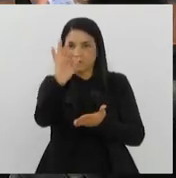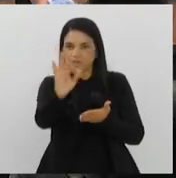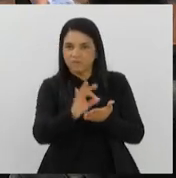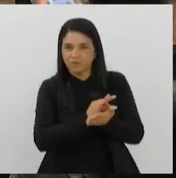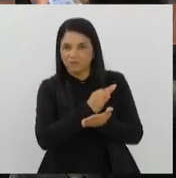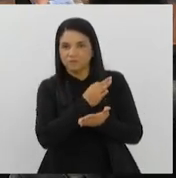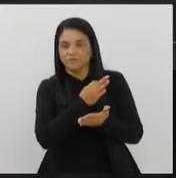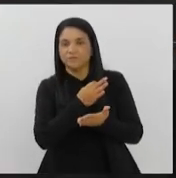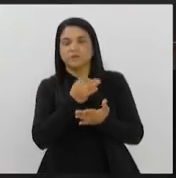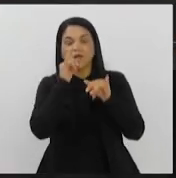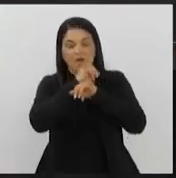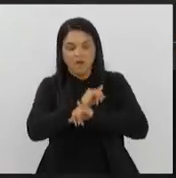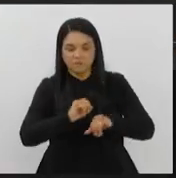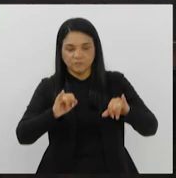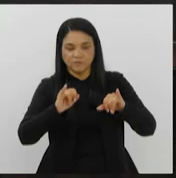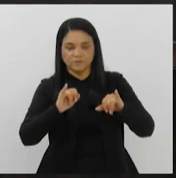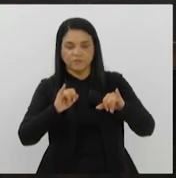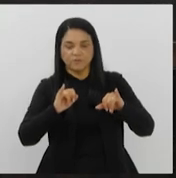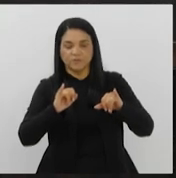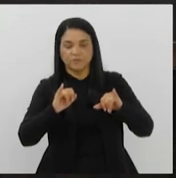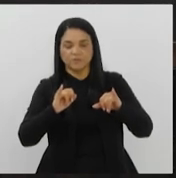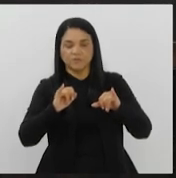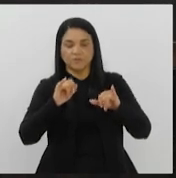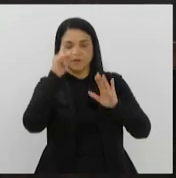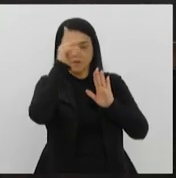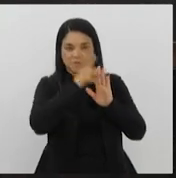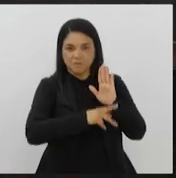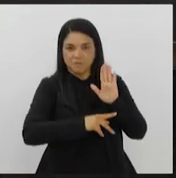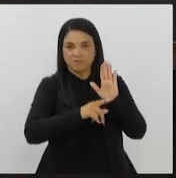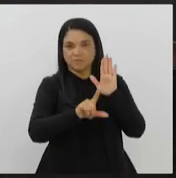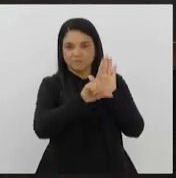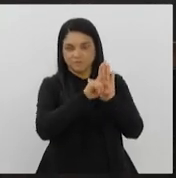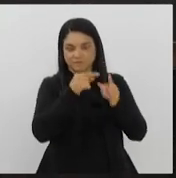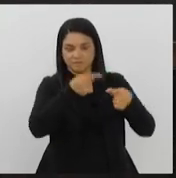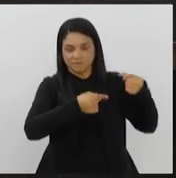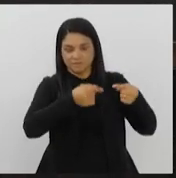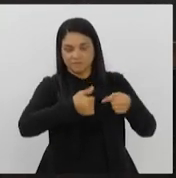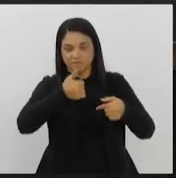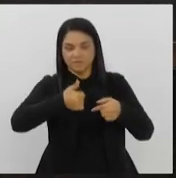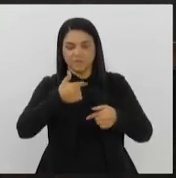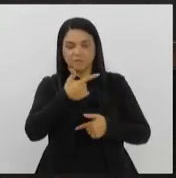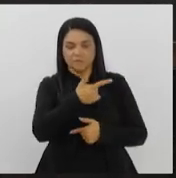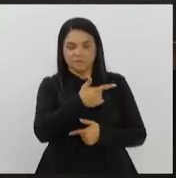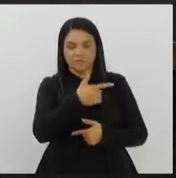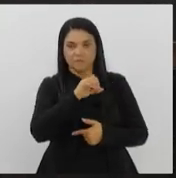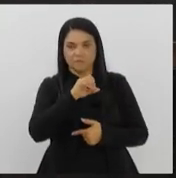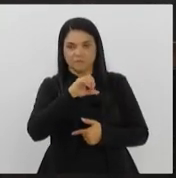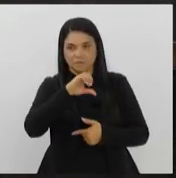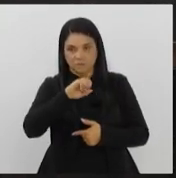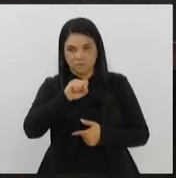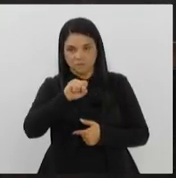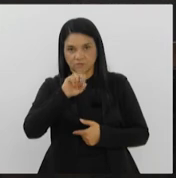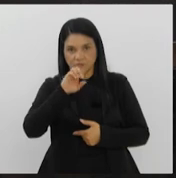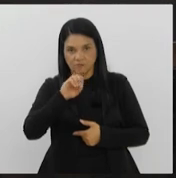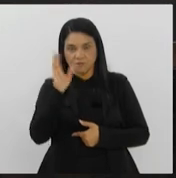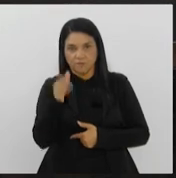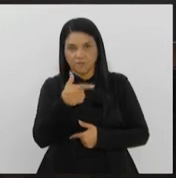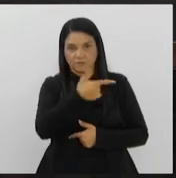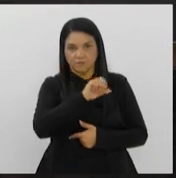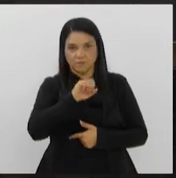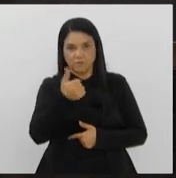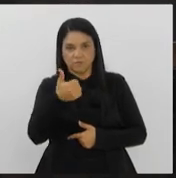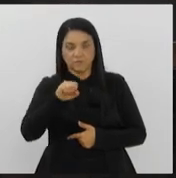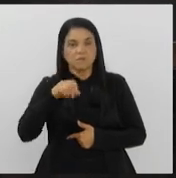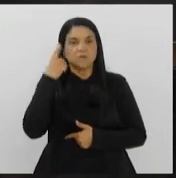autógrafo. Anuncio, em votação, em primeira discussão, projeto de lei número 280, 2019, de autoria do deputado